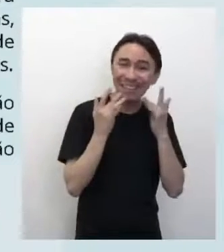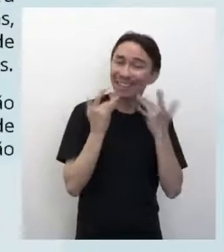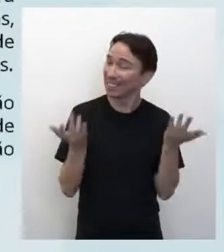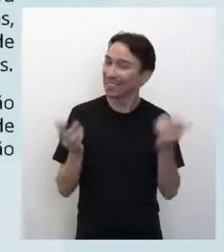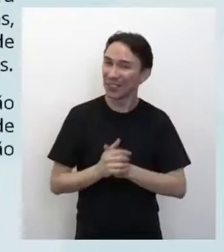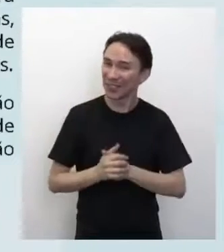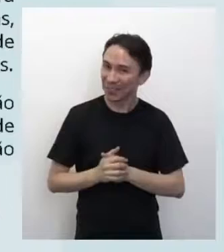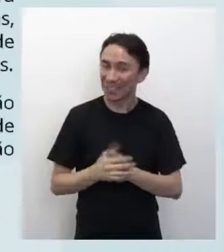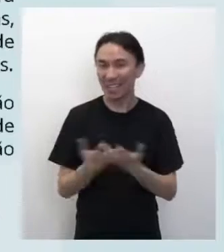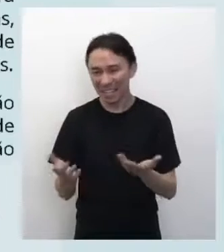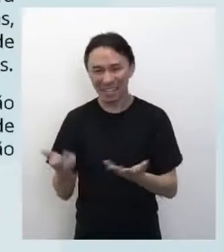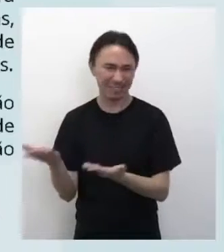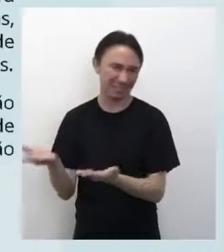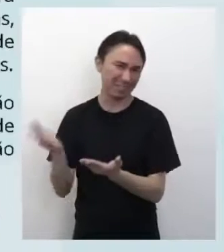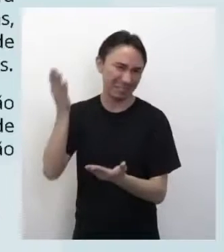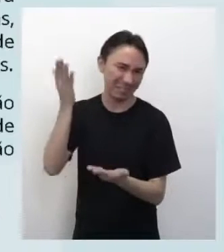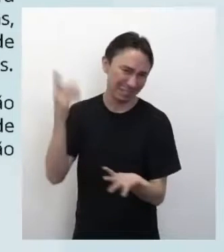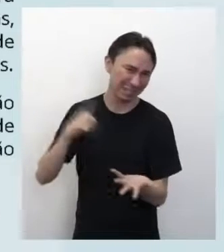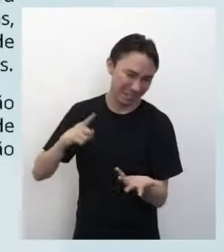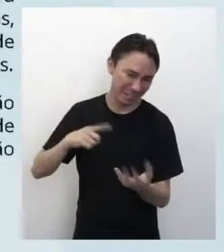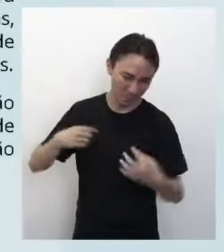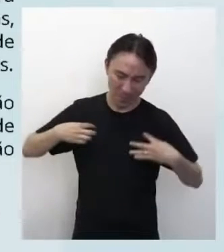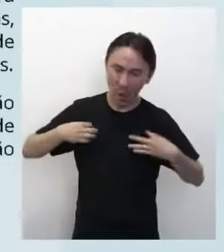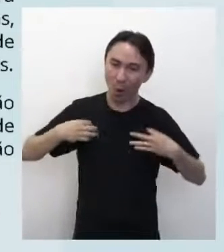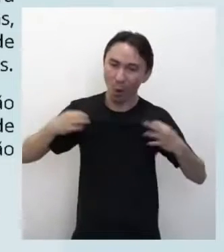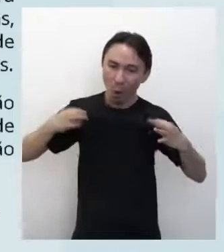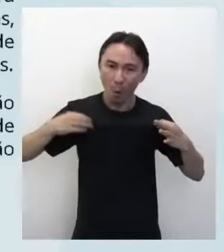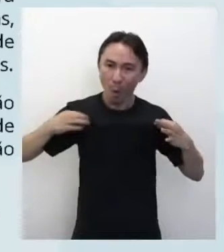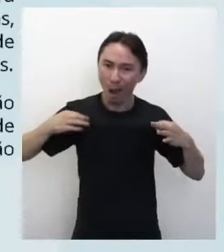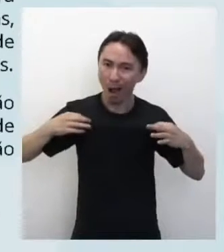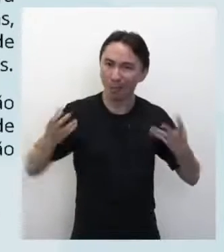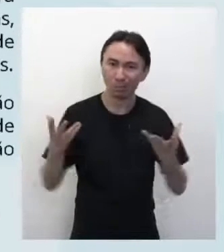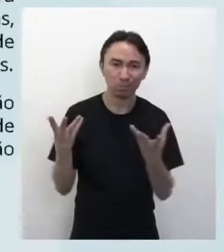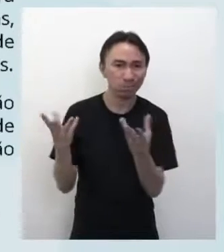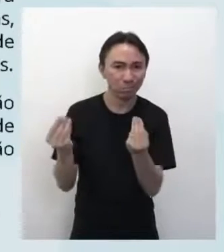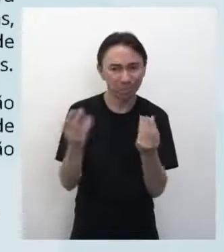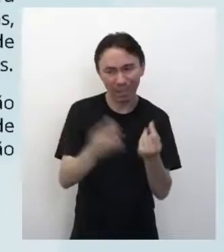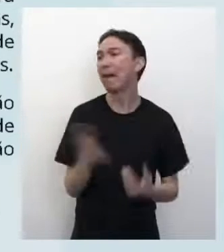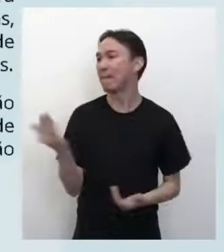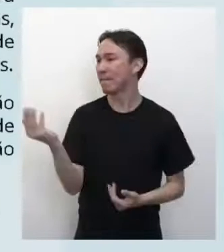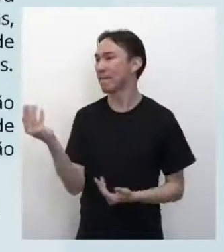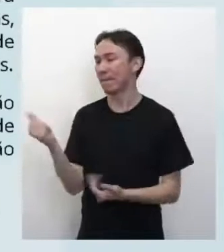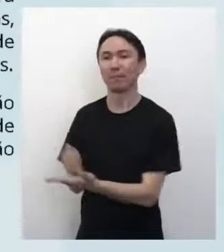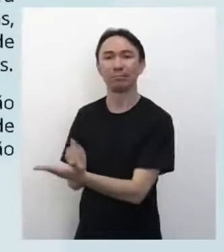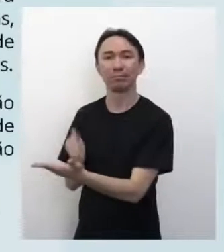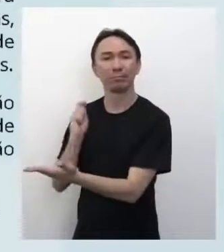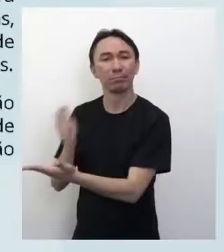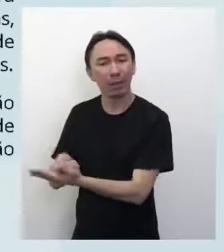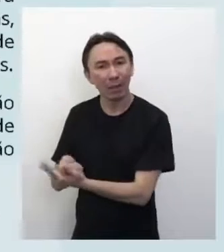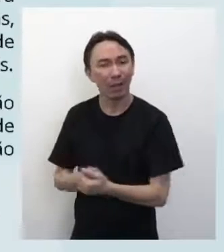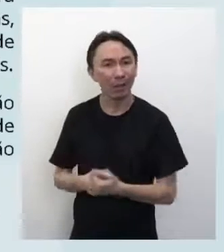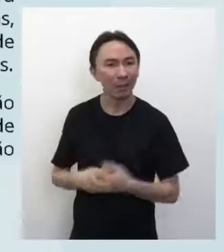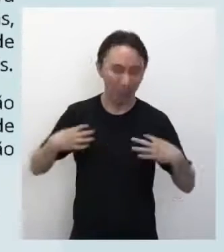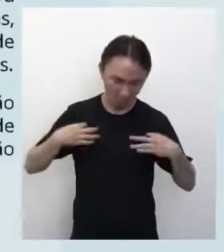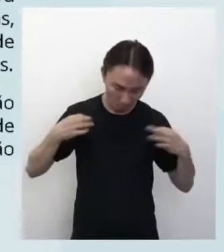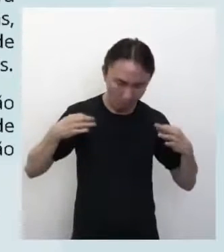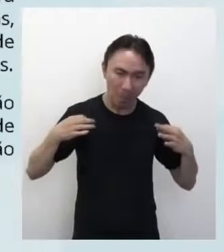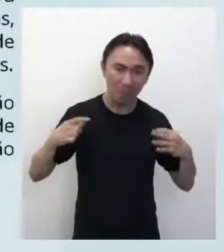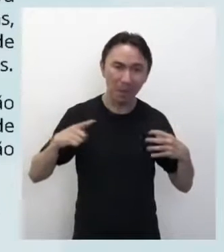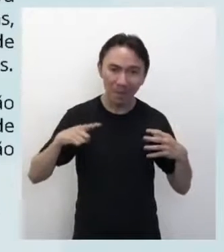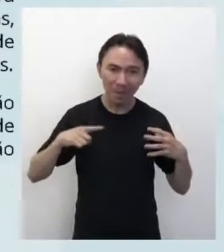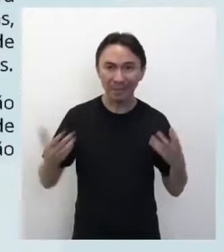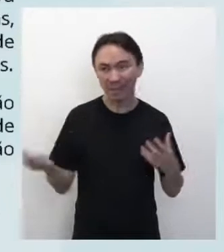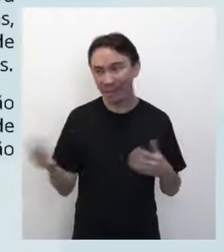de possuírem vasto guarda-roupa. Olha só que coisa, você era contratado porque você tinha roupa de figurino, sendo assim versátil